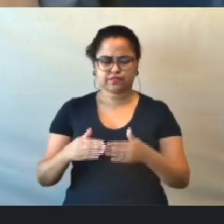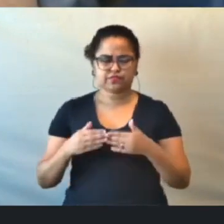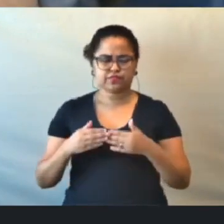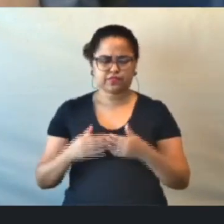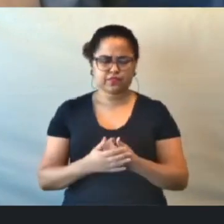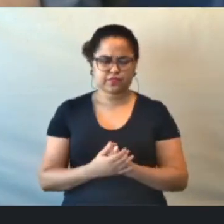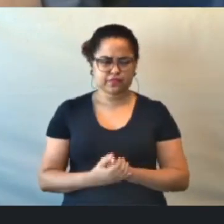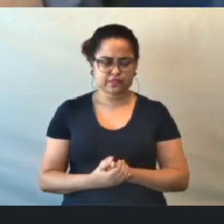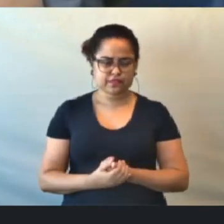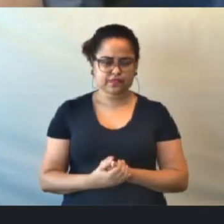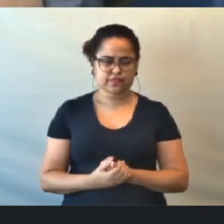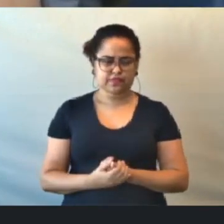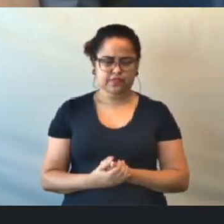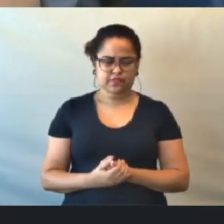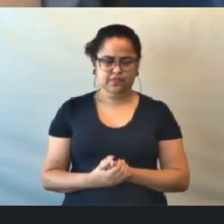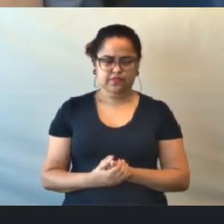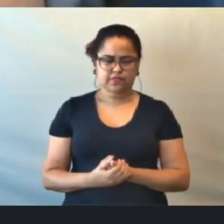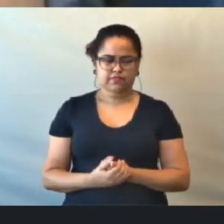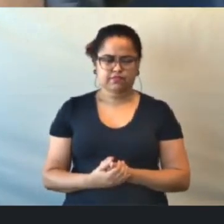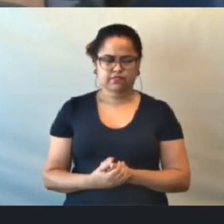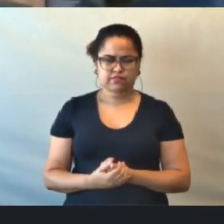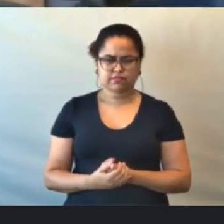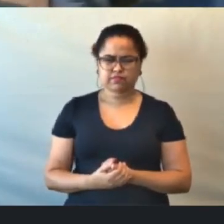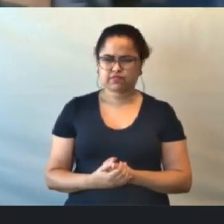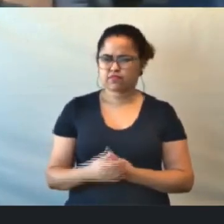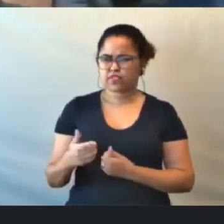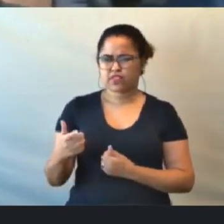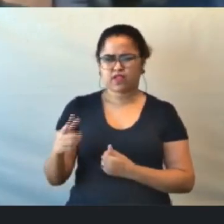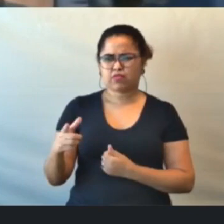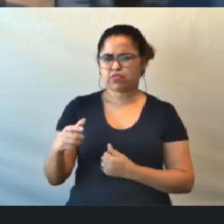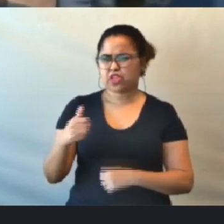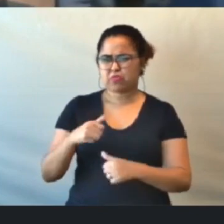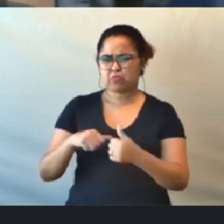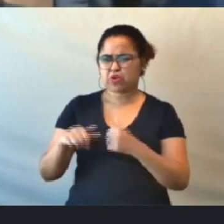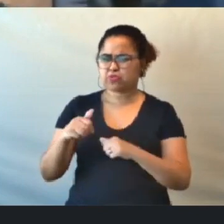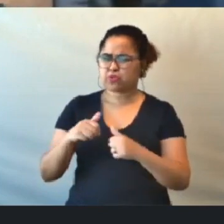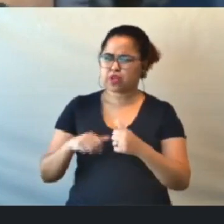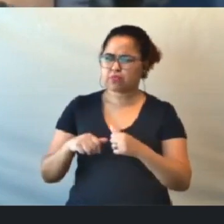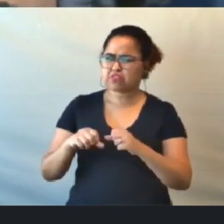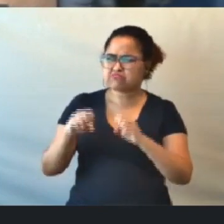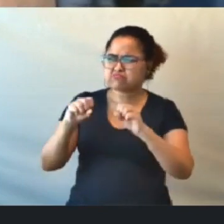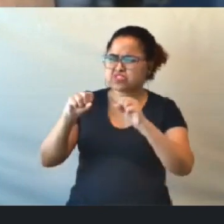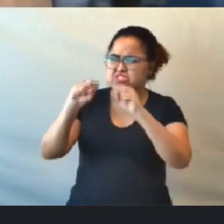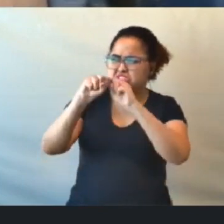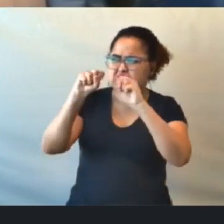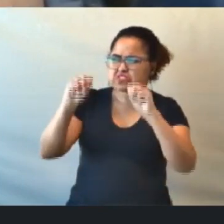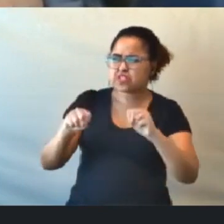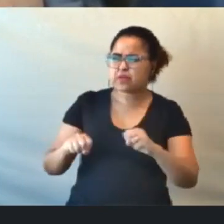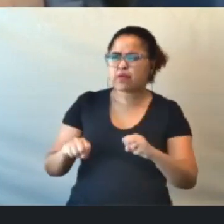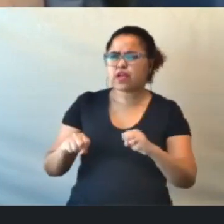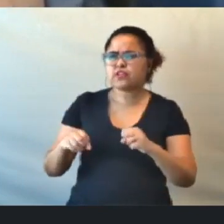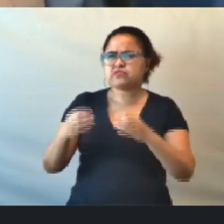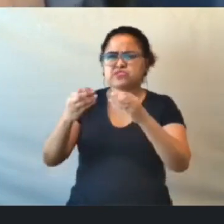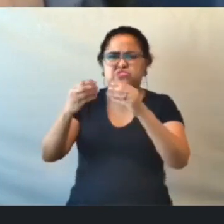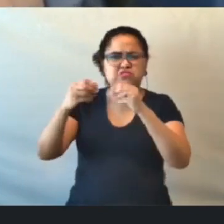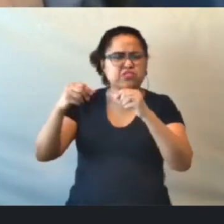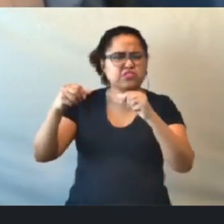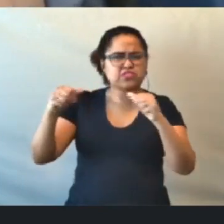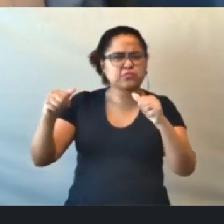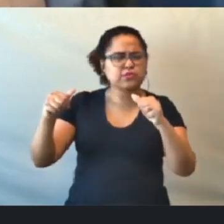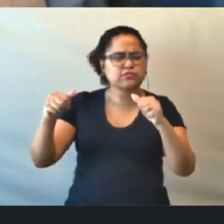Não existe um monitoramento sistemático de sedimentos,